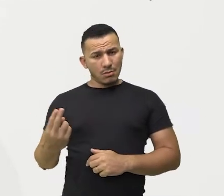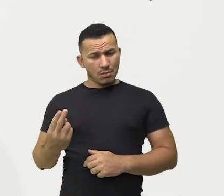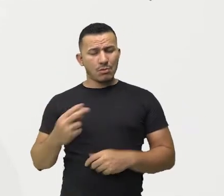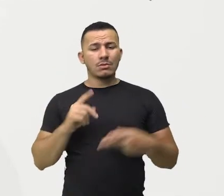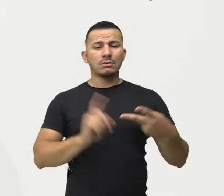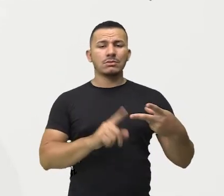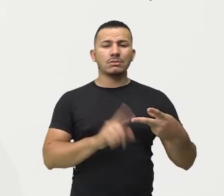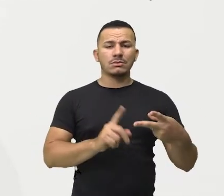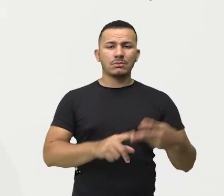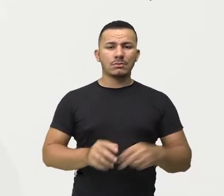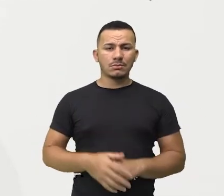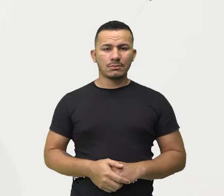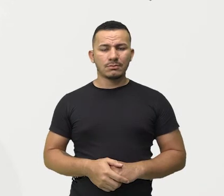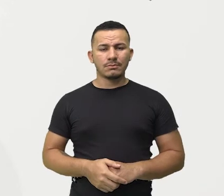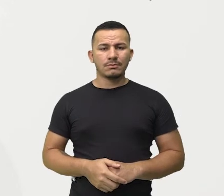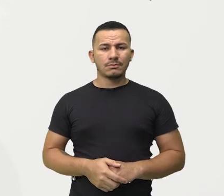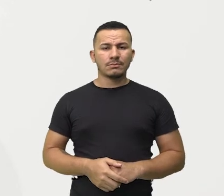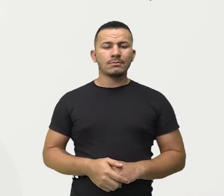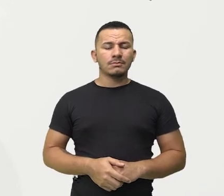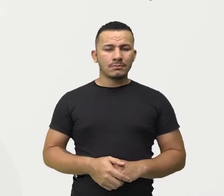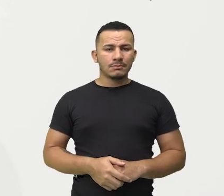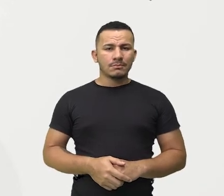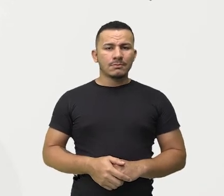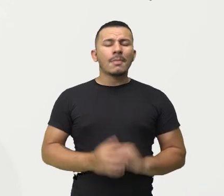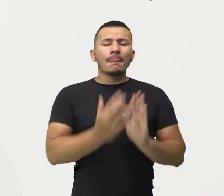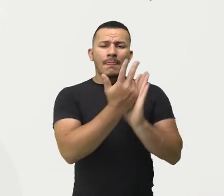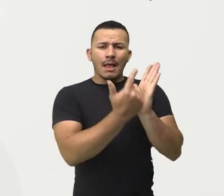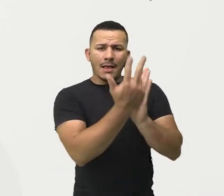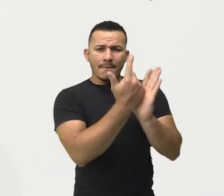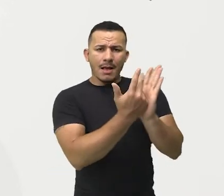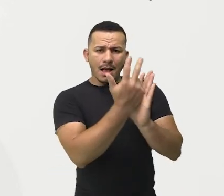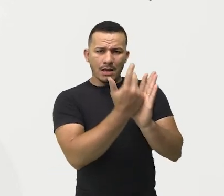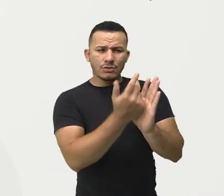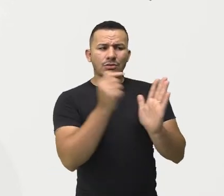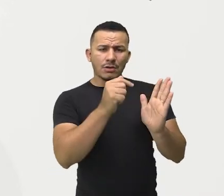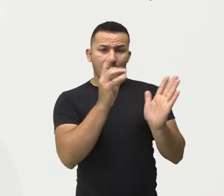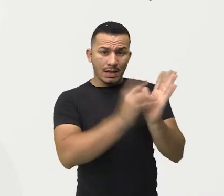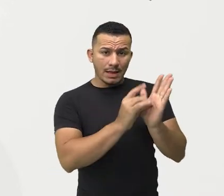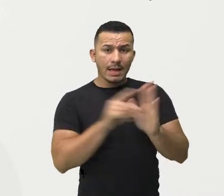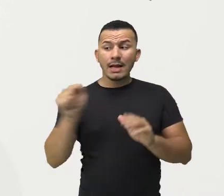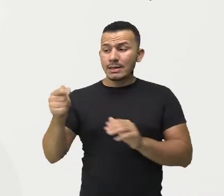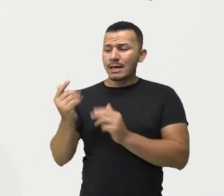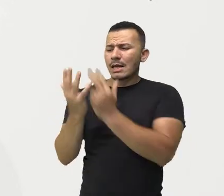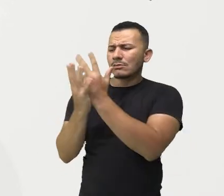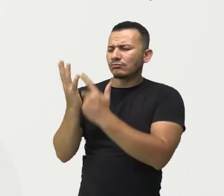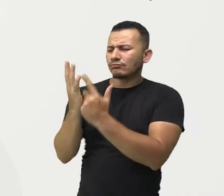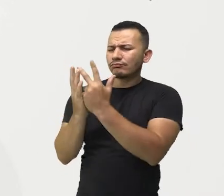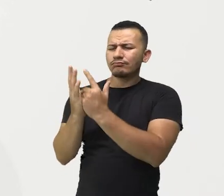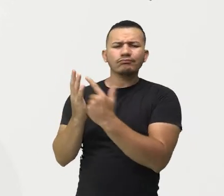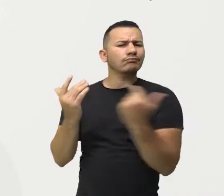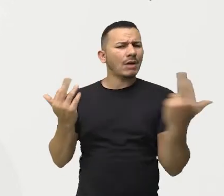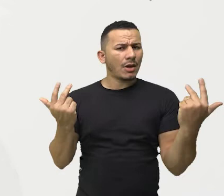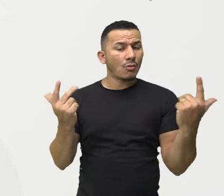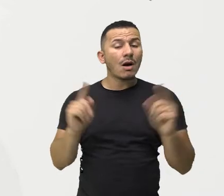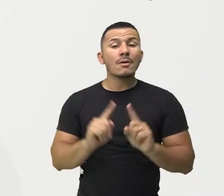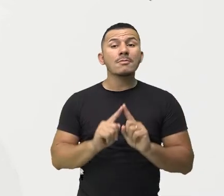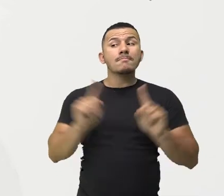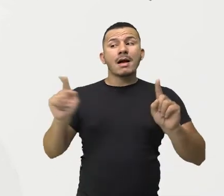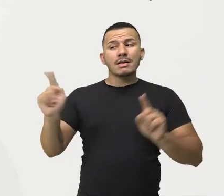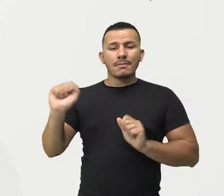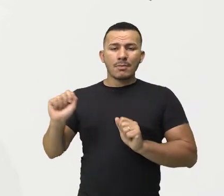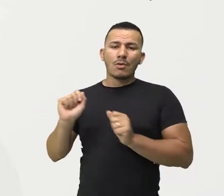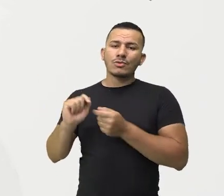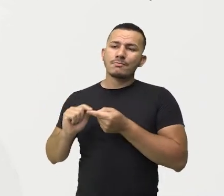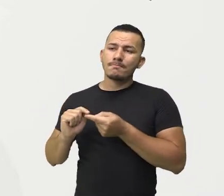segunda situação, a figura mantém o formato da original, mas é maior ou